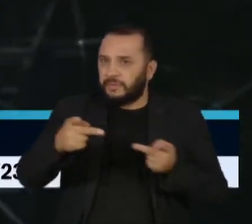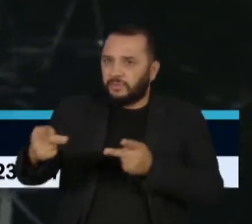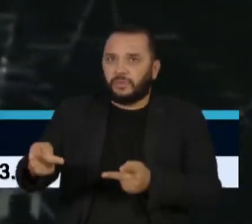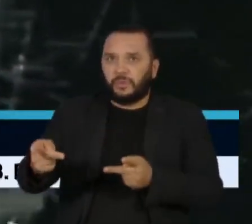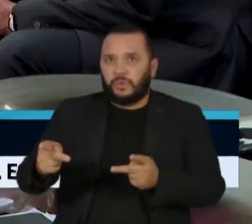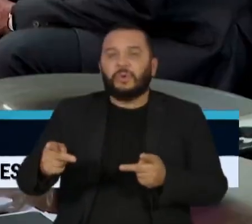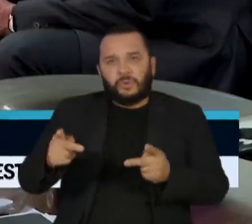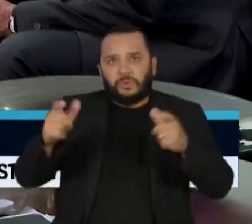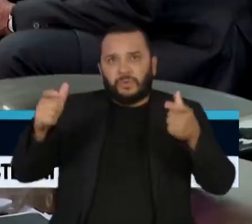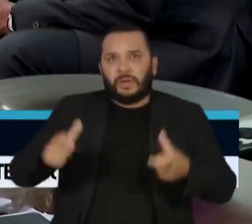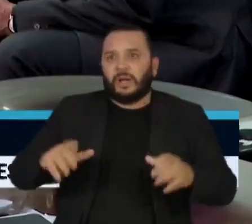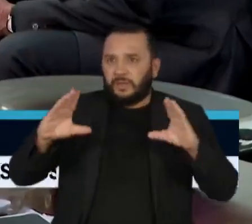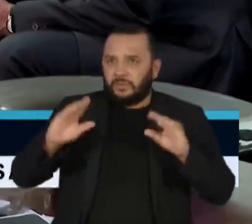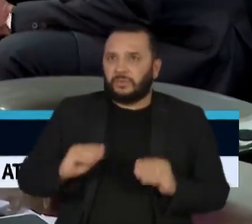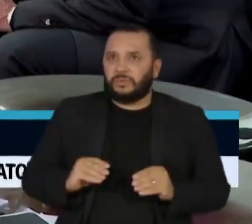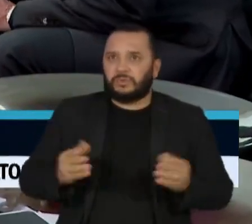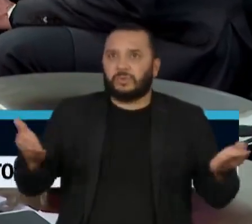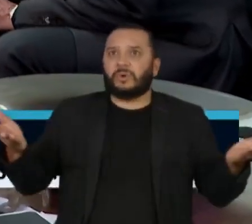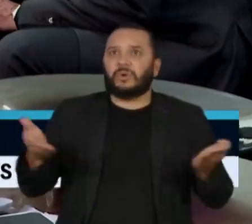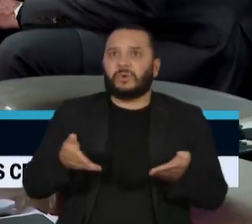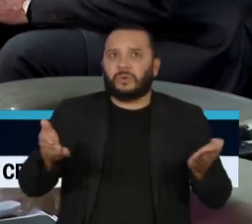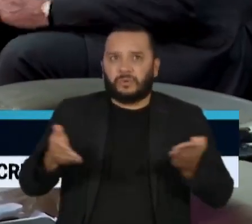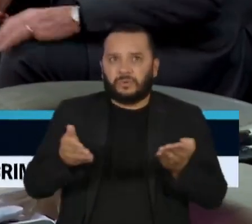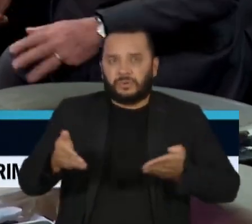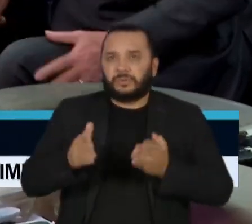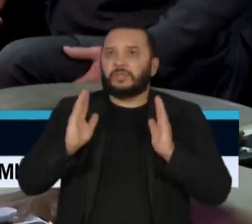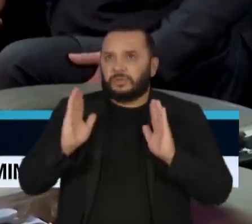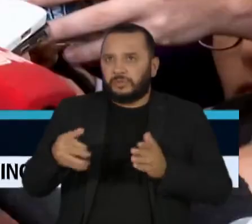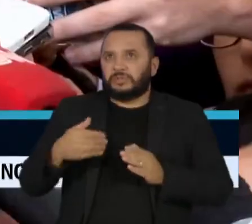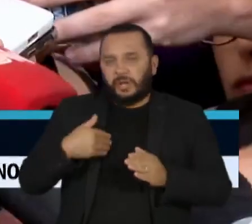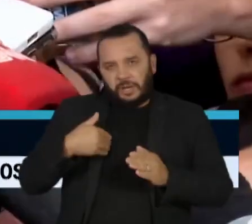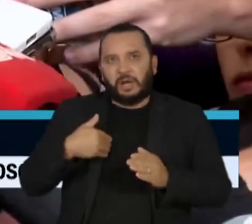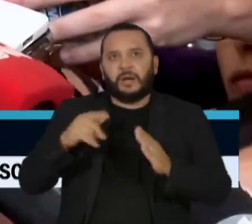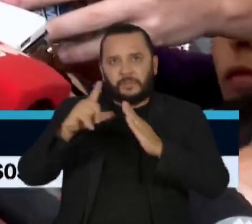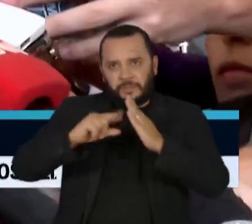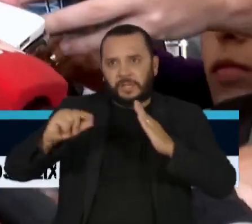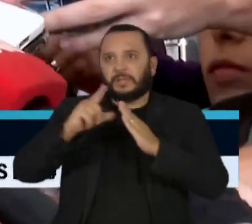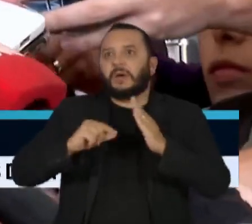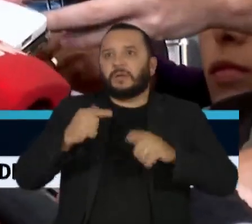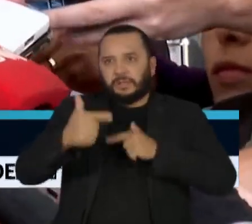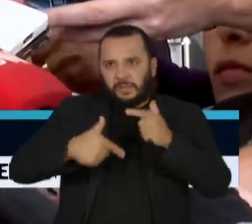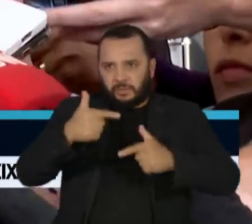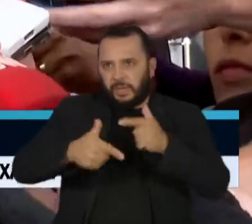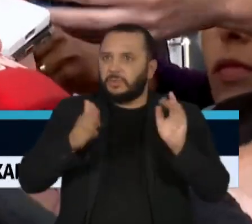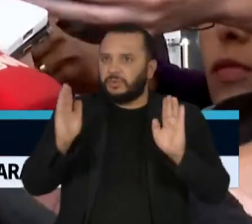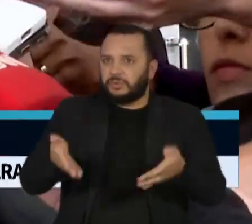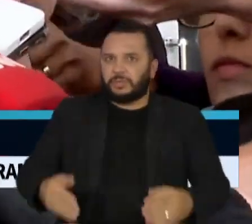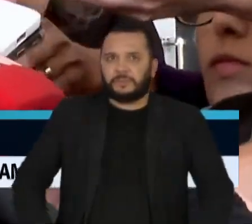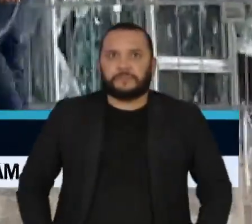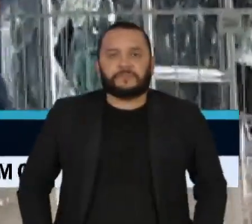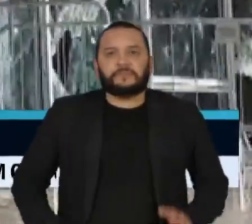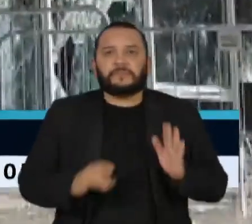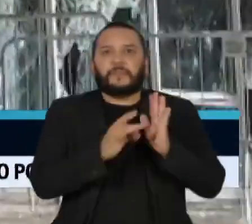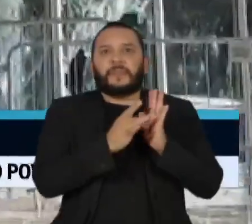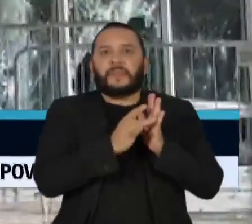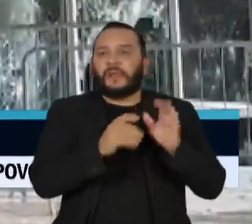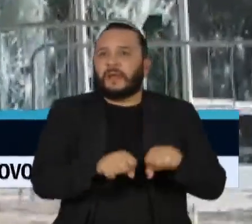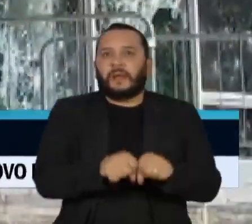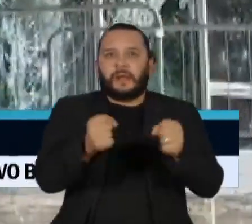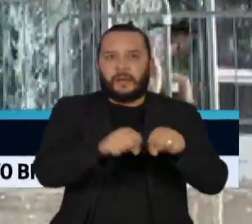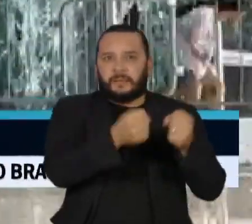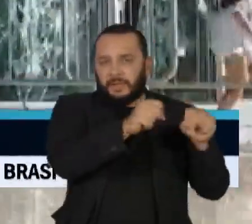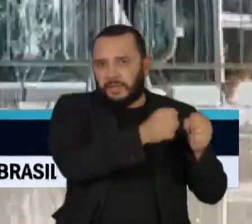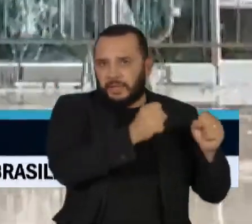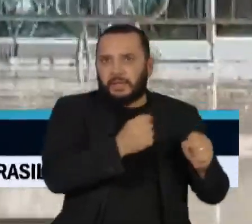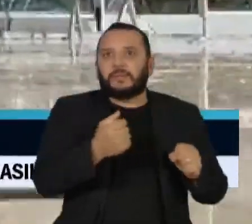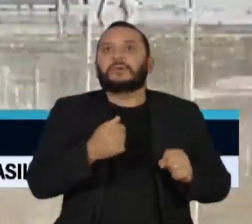ainda durante a noite. Hoje, fez questão de despachar do Planalto. Os vidros que foram quebrados não serão substituídos por